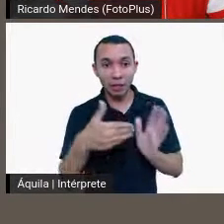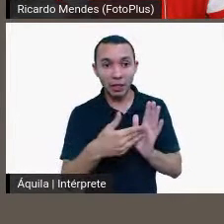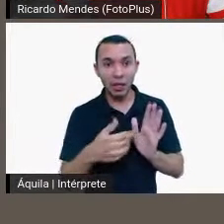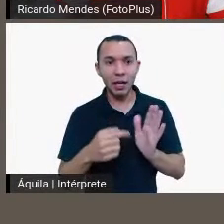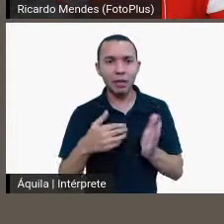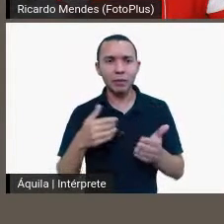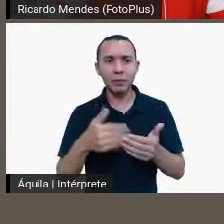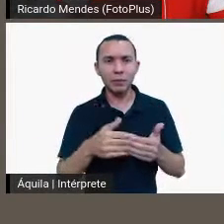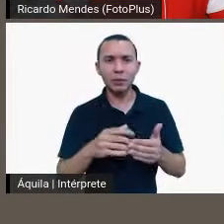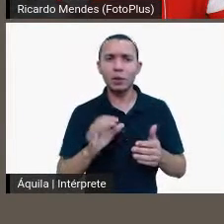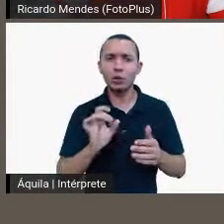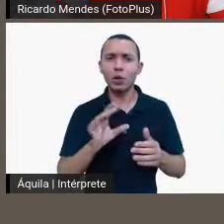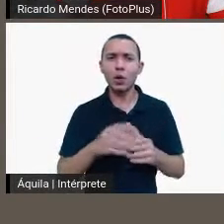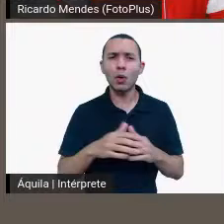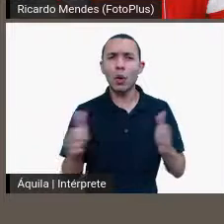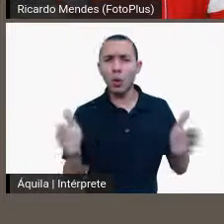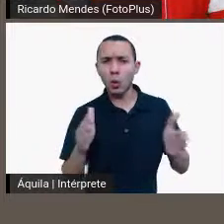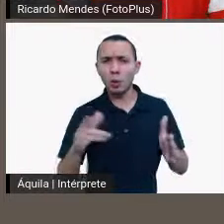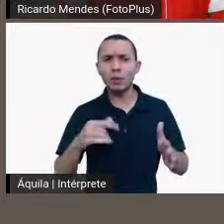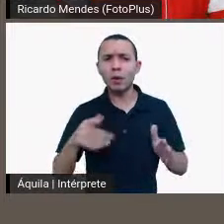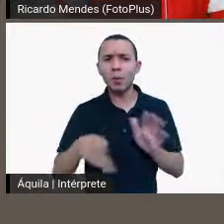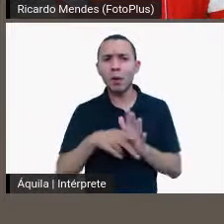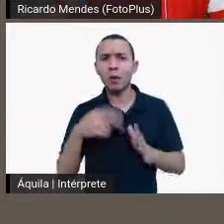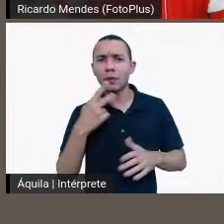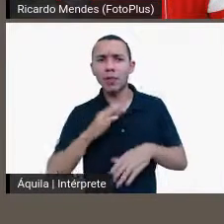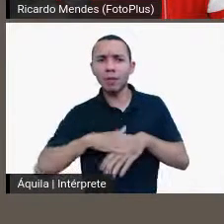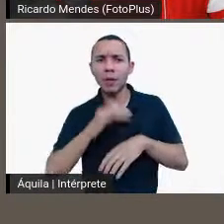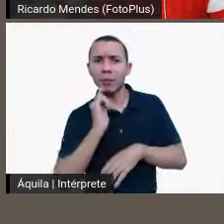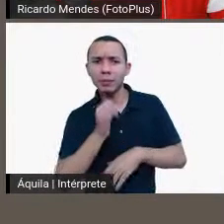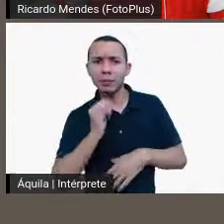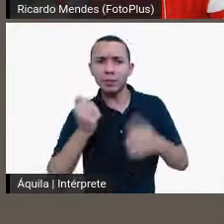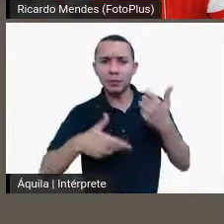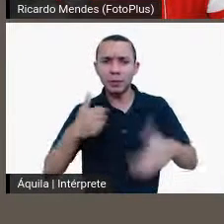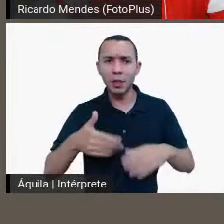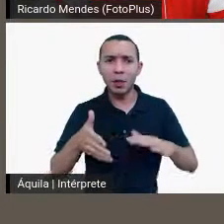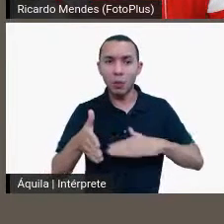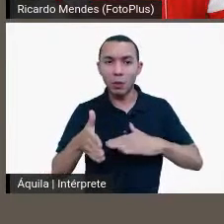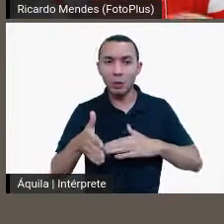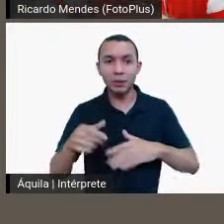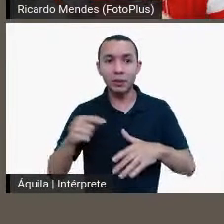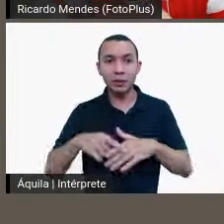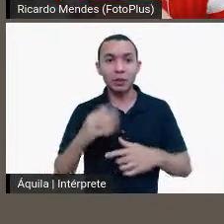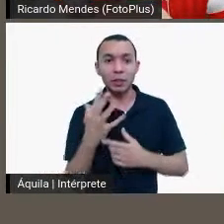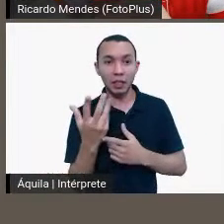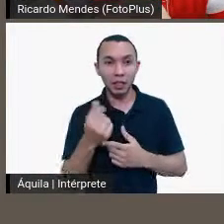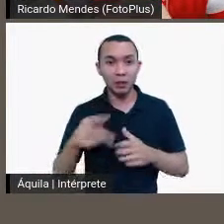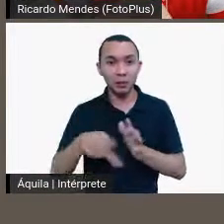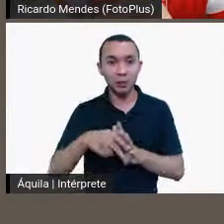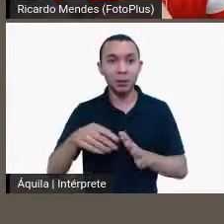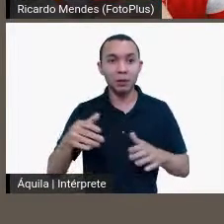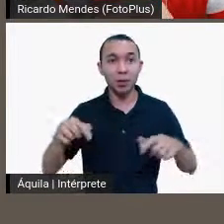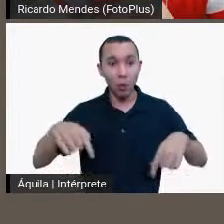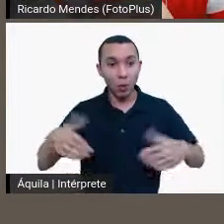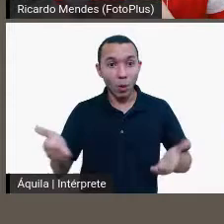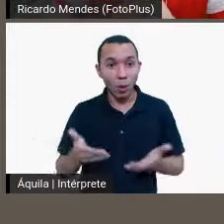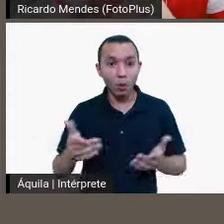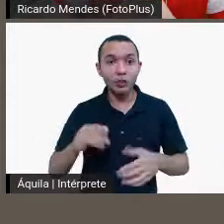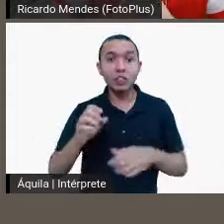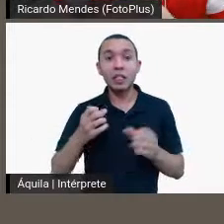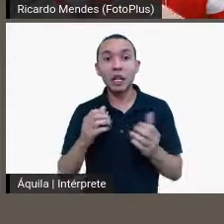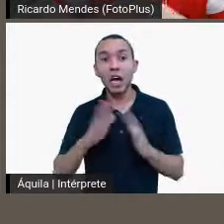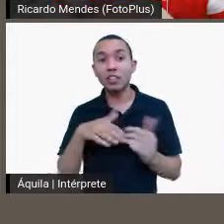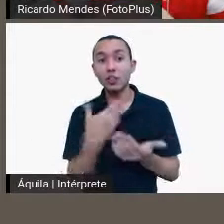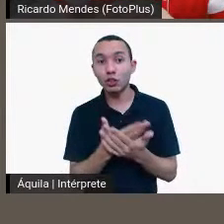mero formato de uma cronologia comentada. Do modernismo ou da fotografia moderna, nem mesmo a escola paulista